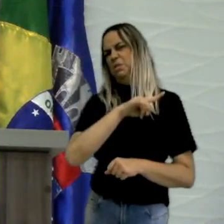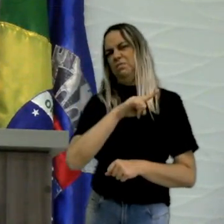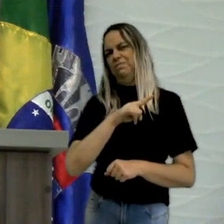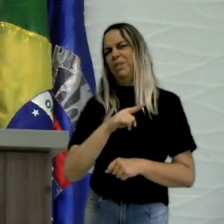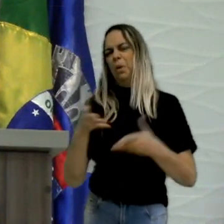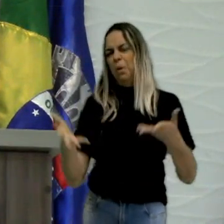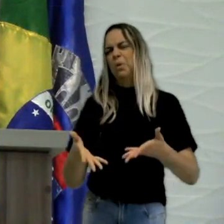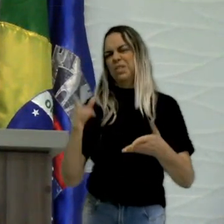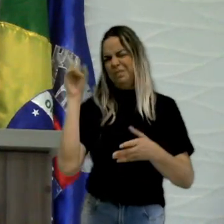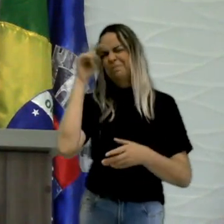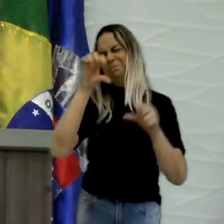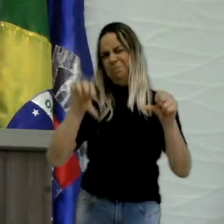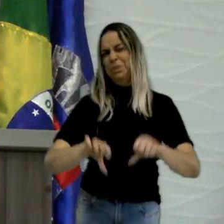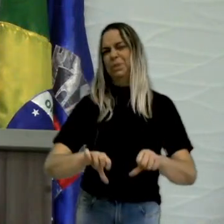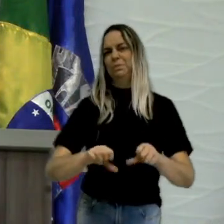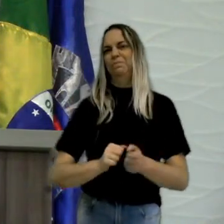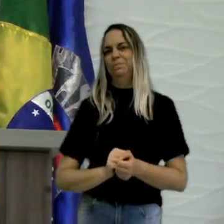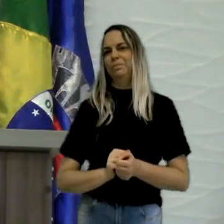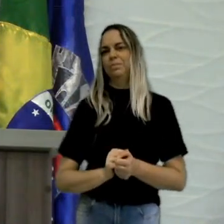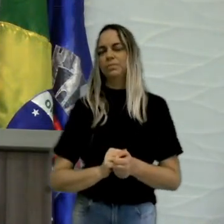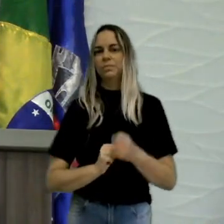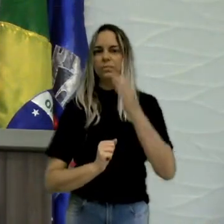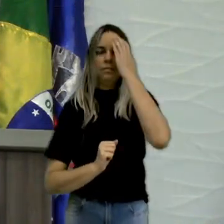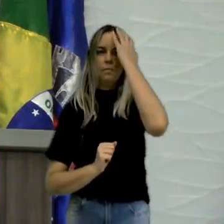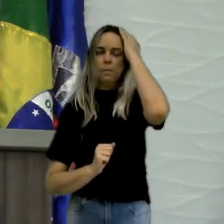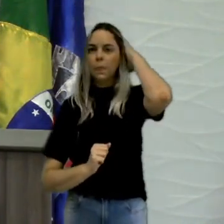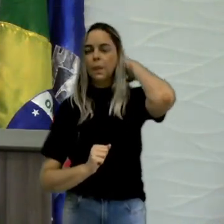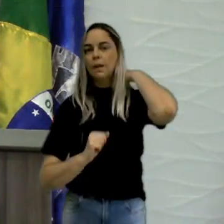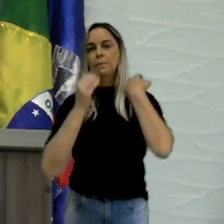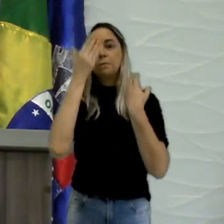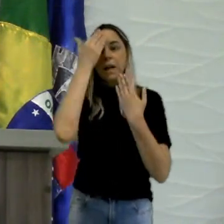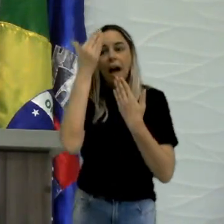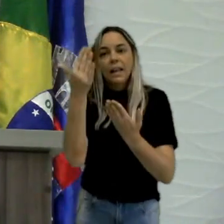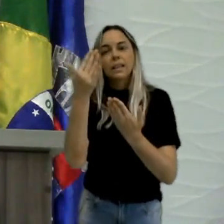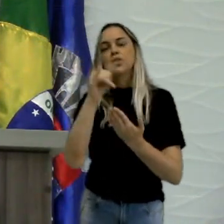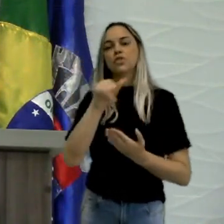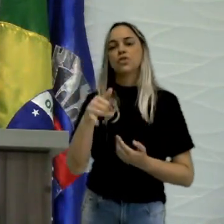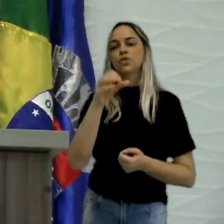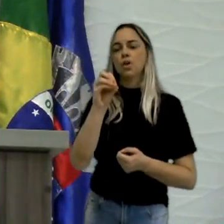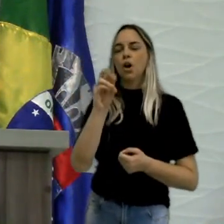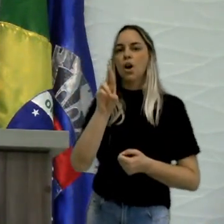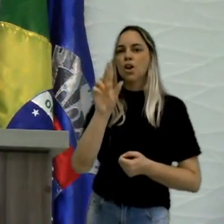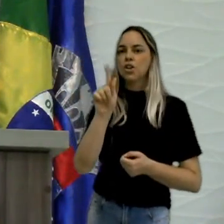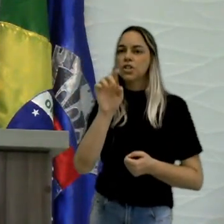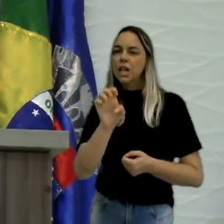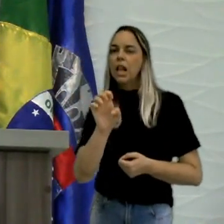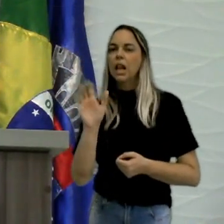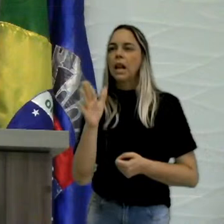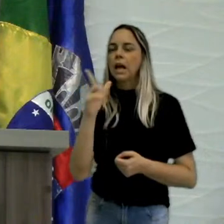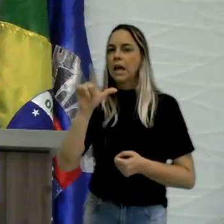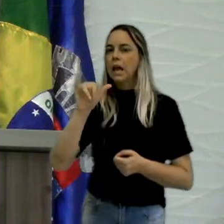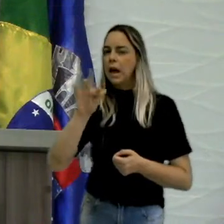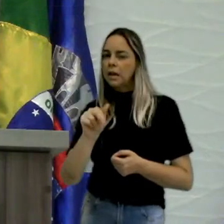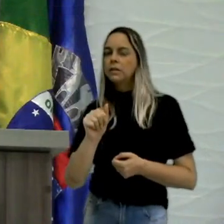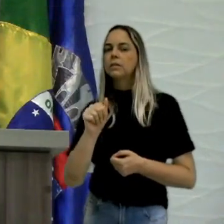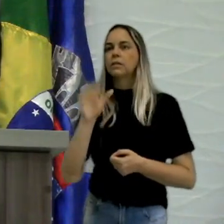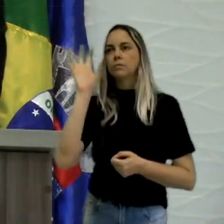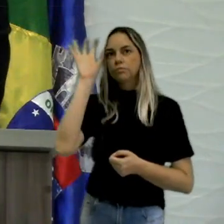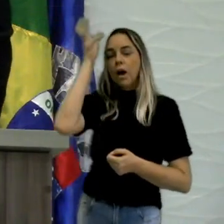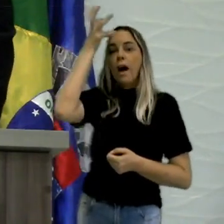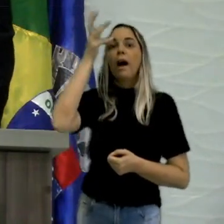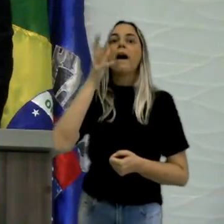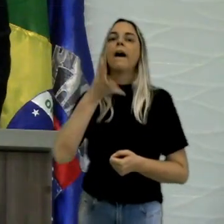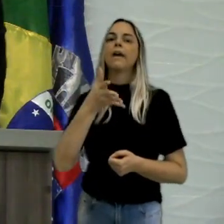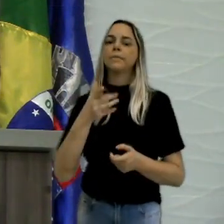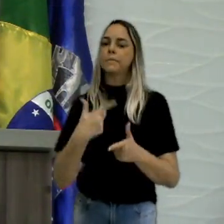de abastecimento de água para o nosso povo. Então, obrigado, Dr. Jorge Lira, obrigado ao Ministério Público por ter tomado as providências diante